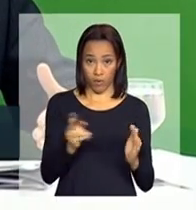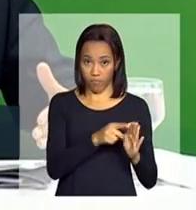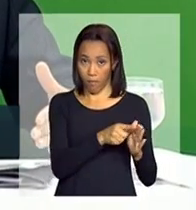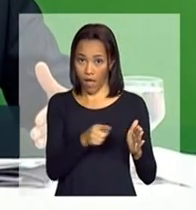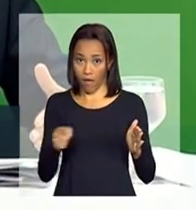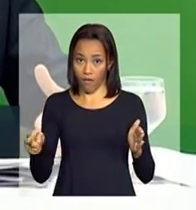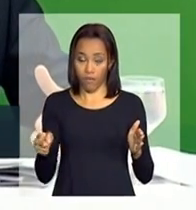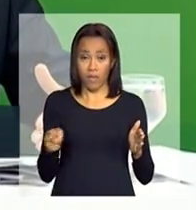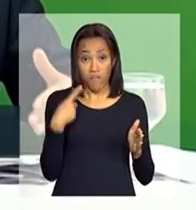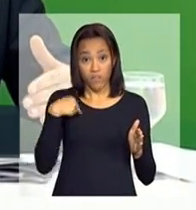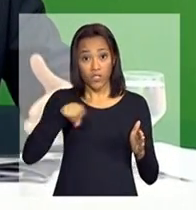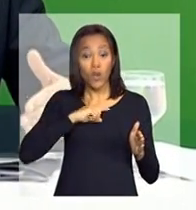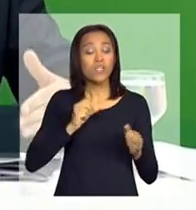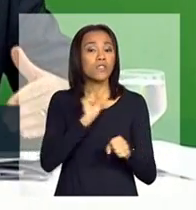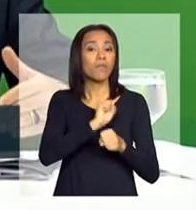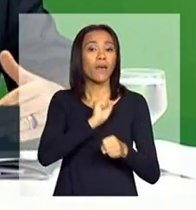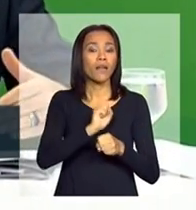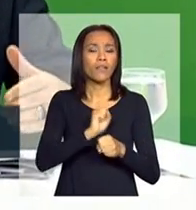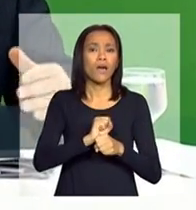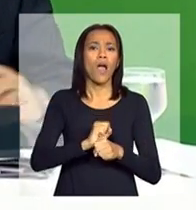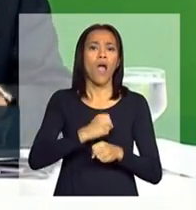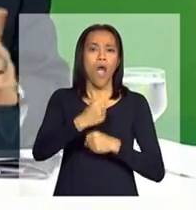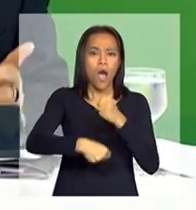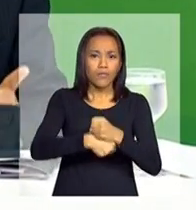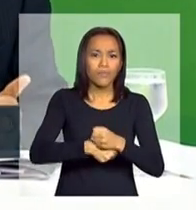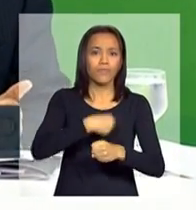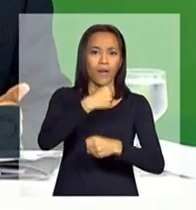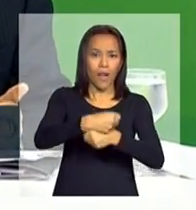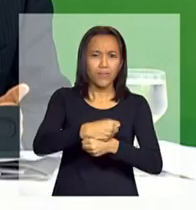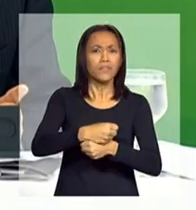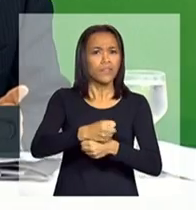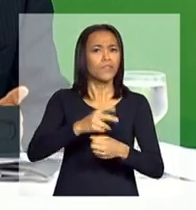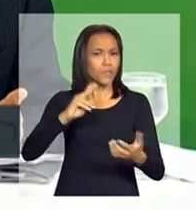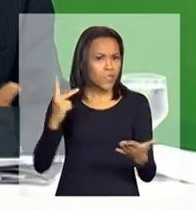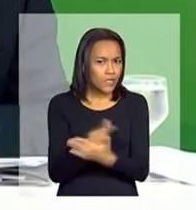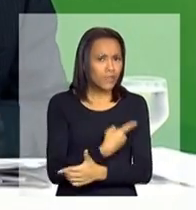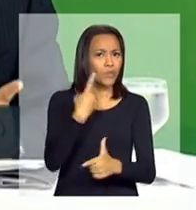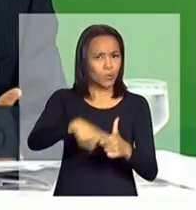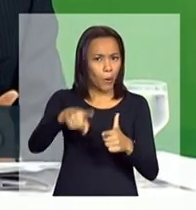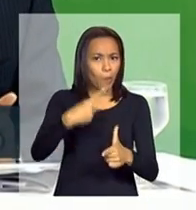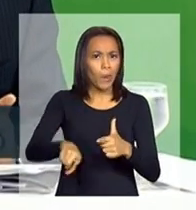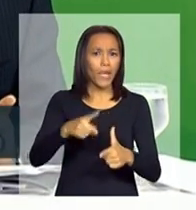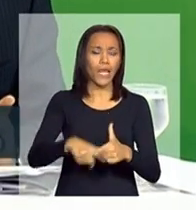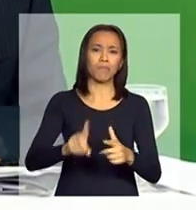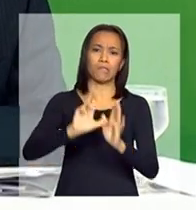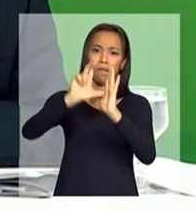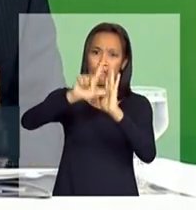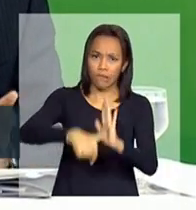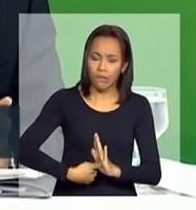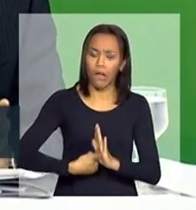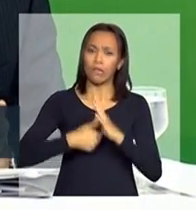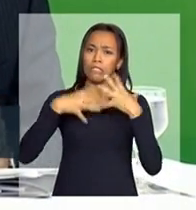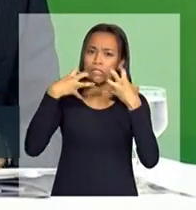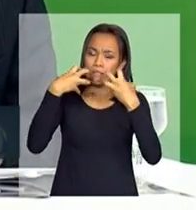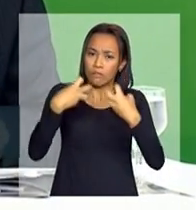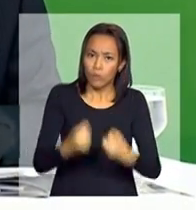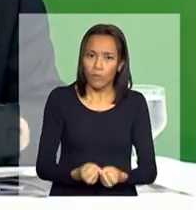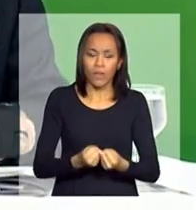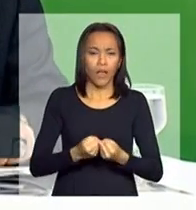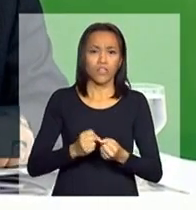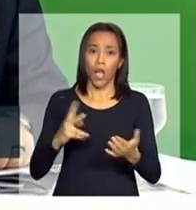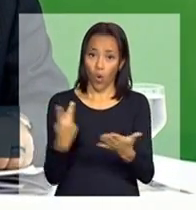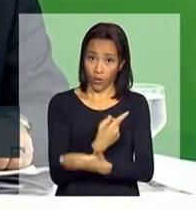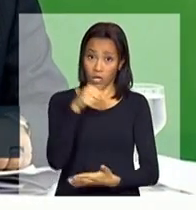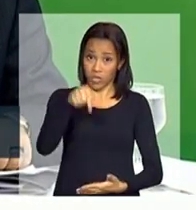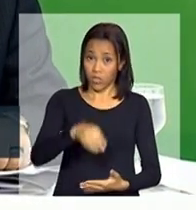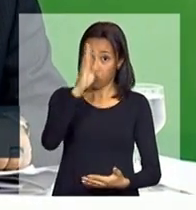escolaridade esperada vem subindo ano a ano inclusive nos anos de crise de recessão de dificuldade de toda ordem